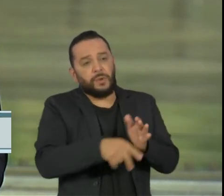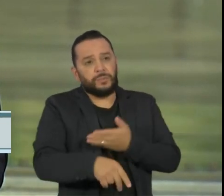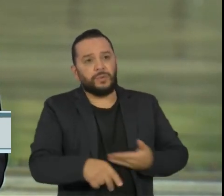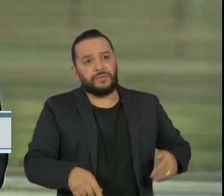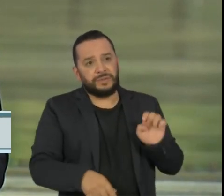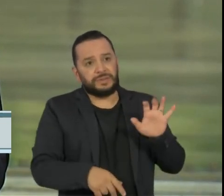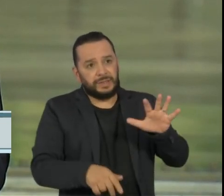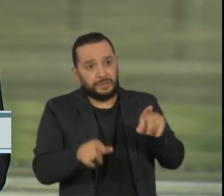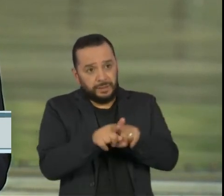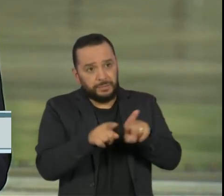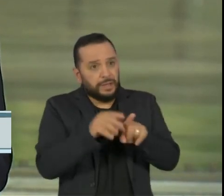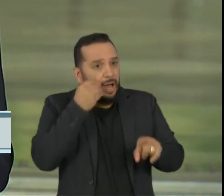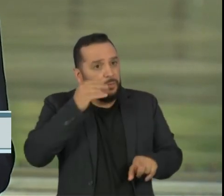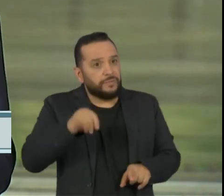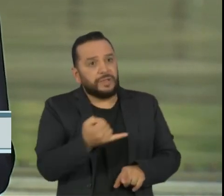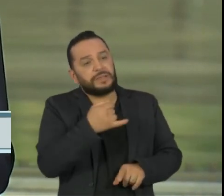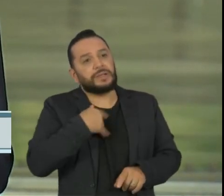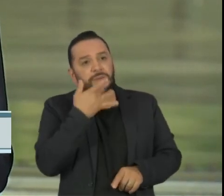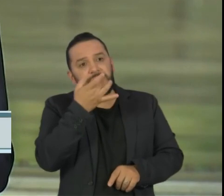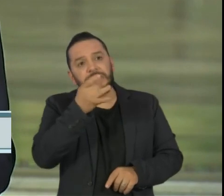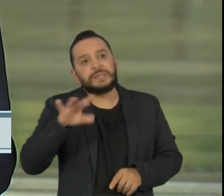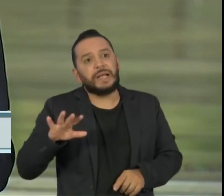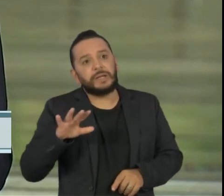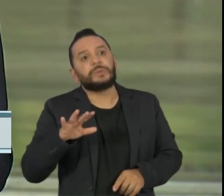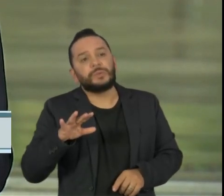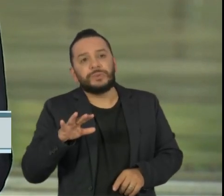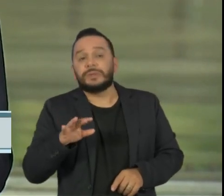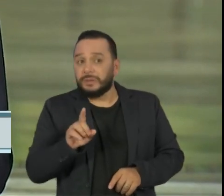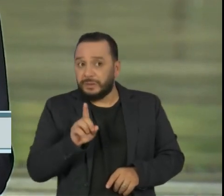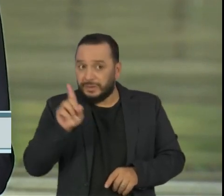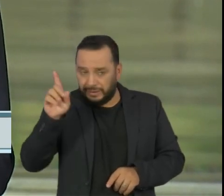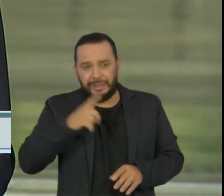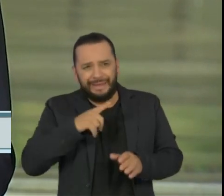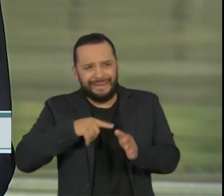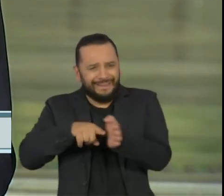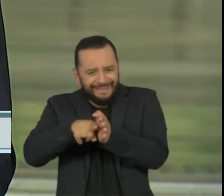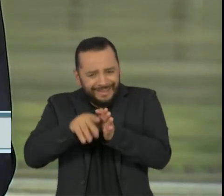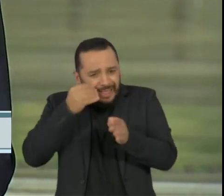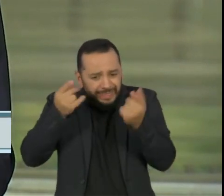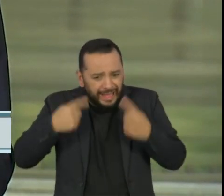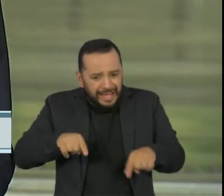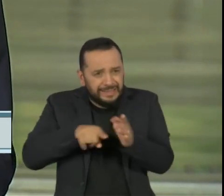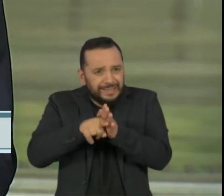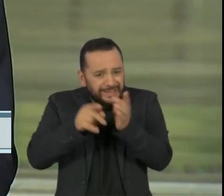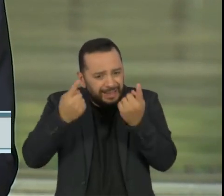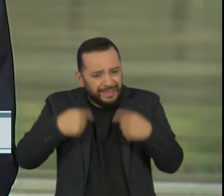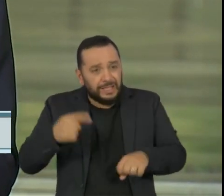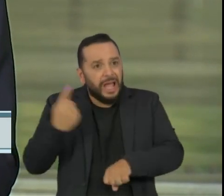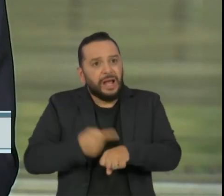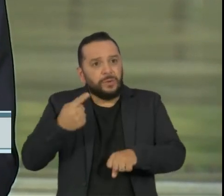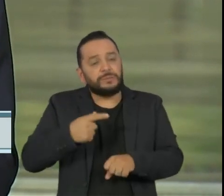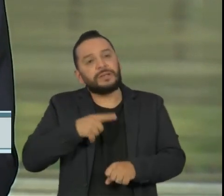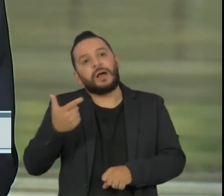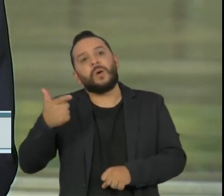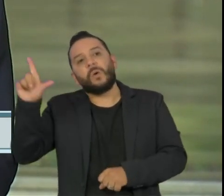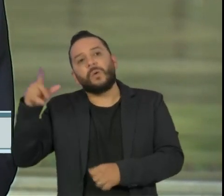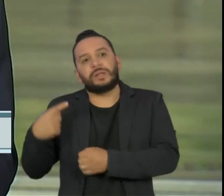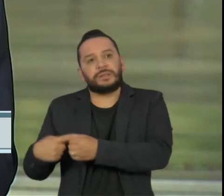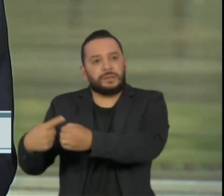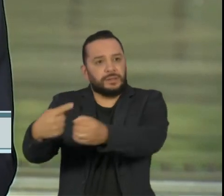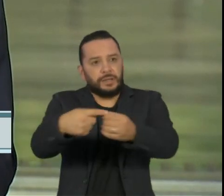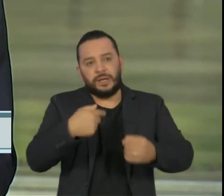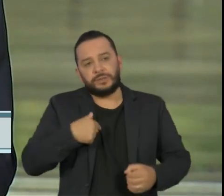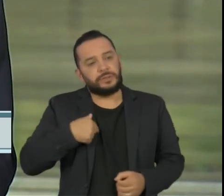Baixada Santista. A cidade de Santos é a que mais testa, mas as outras cidades do entorno não têm essa capacidade